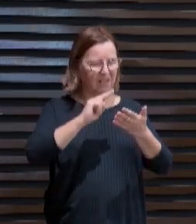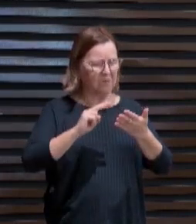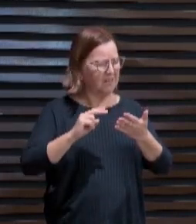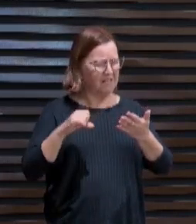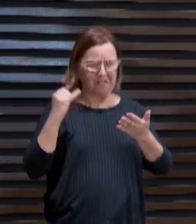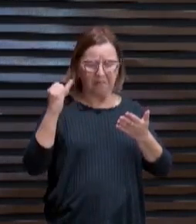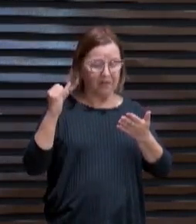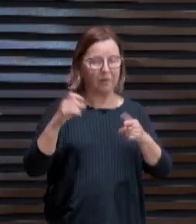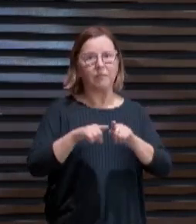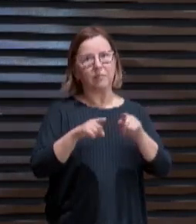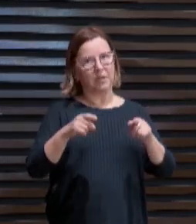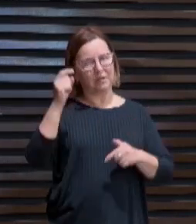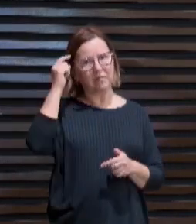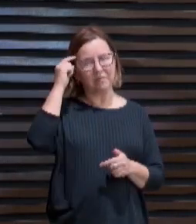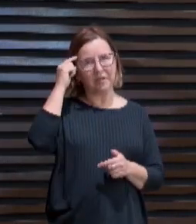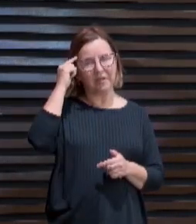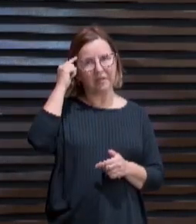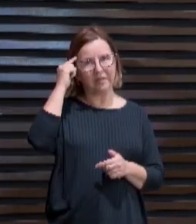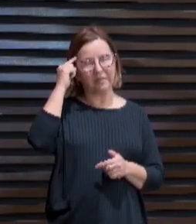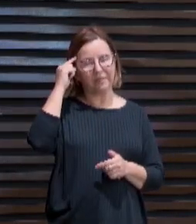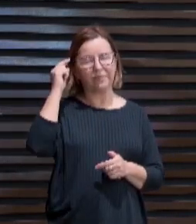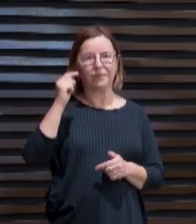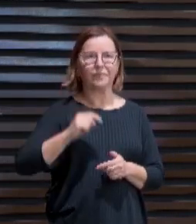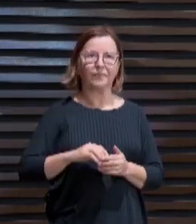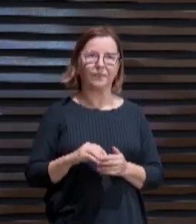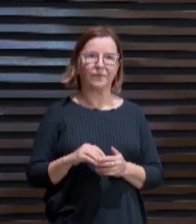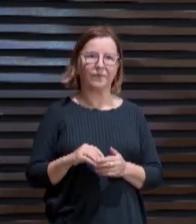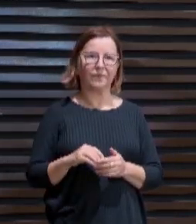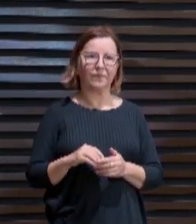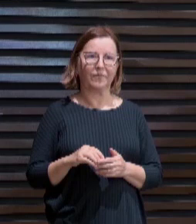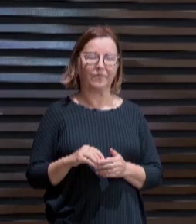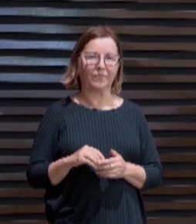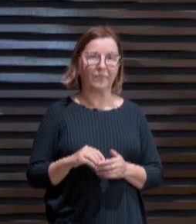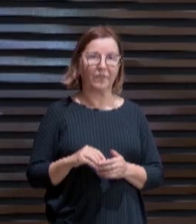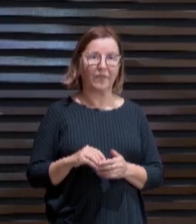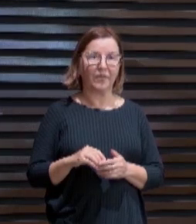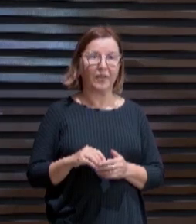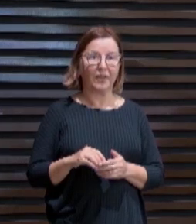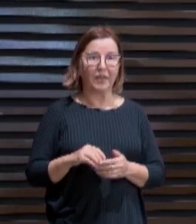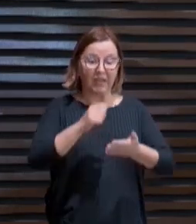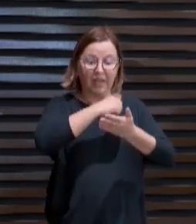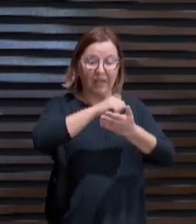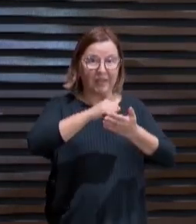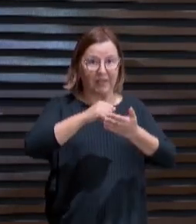você imagine que o simples fato de portar uma carta em que colocava alguém